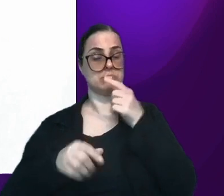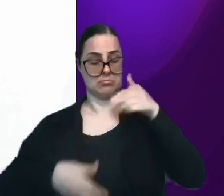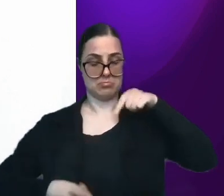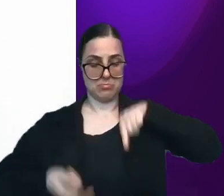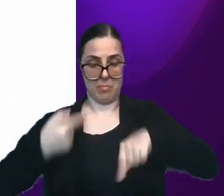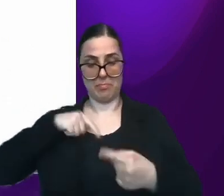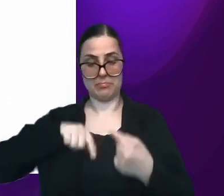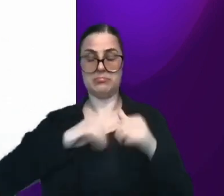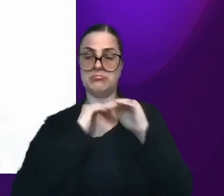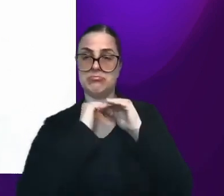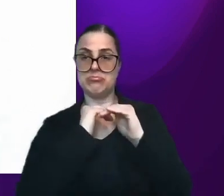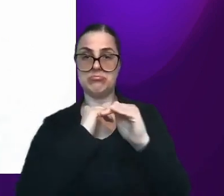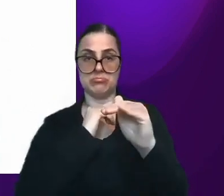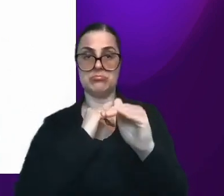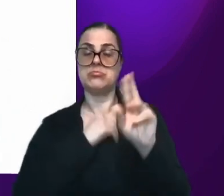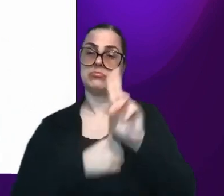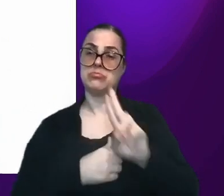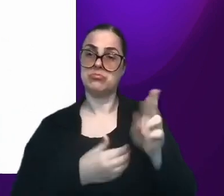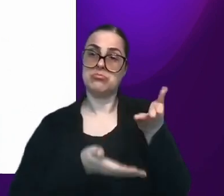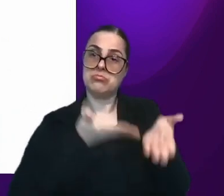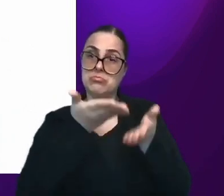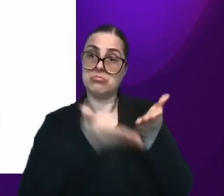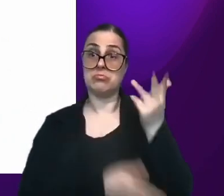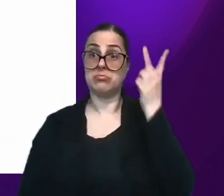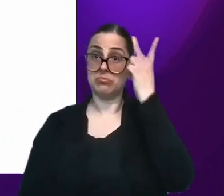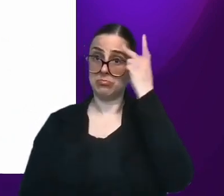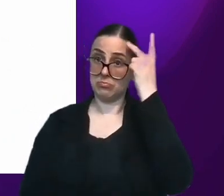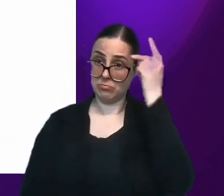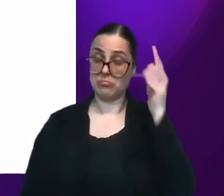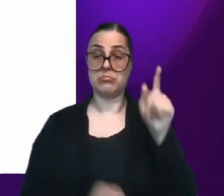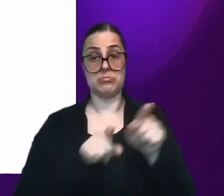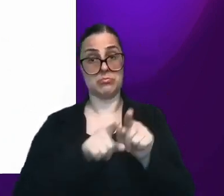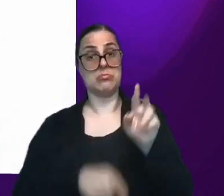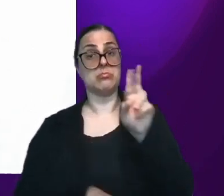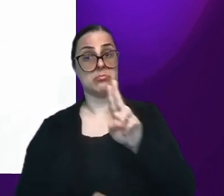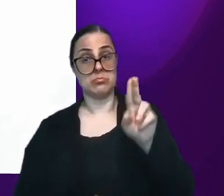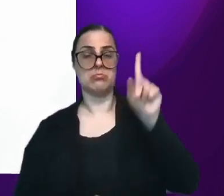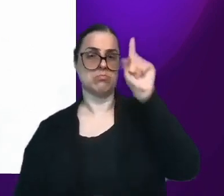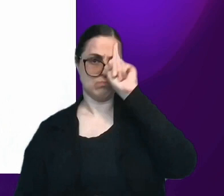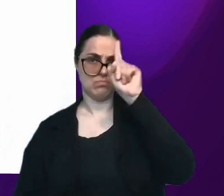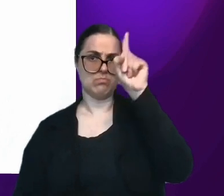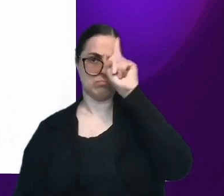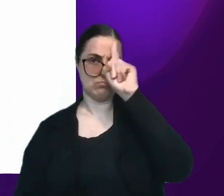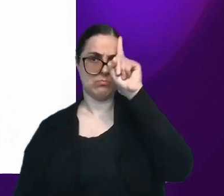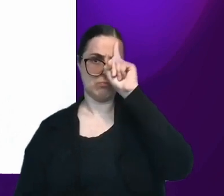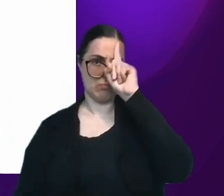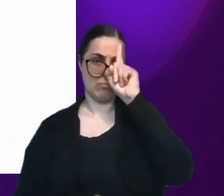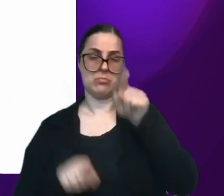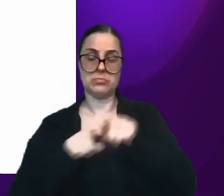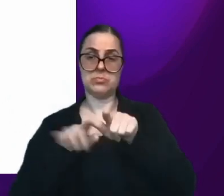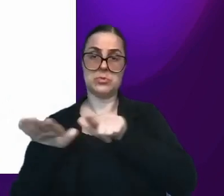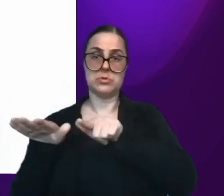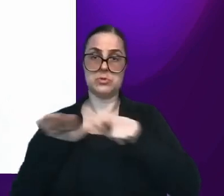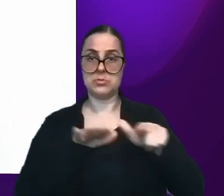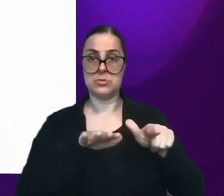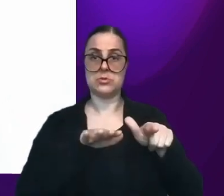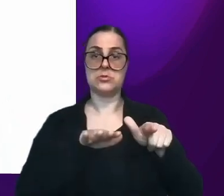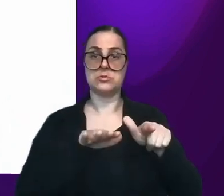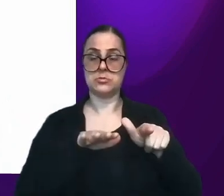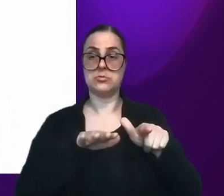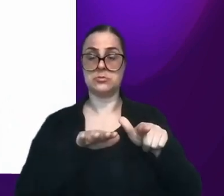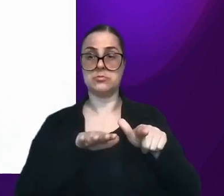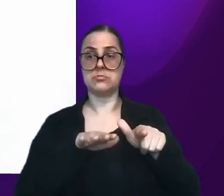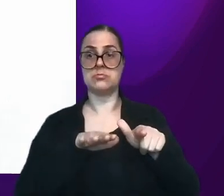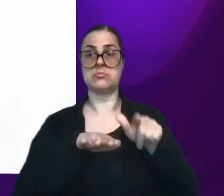convencional, em doses na aplicação aí diária ou intermitente na semana, visando um KTV semanal aí